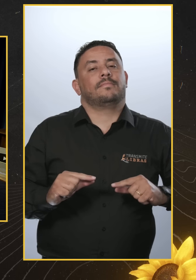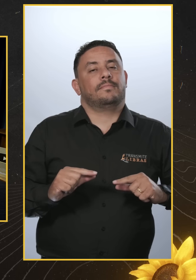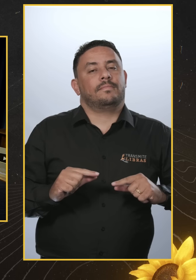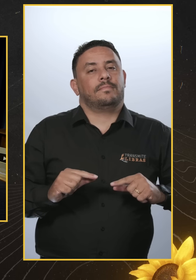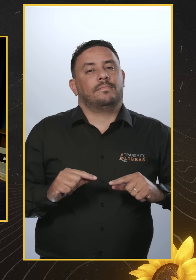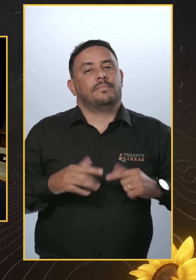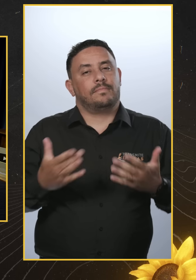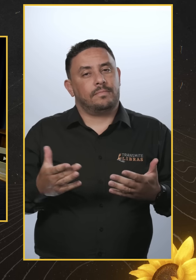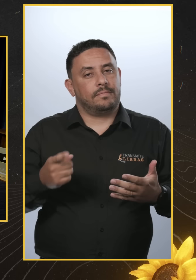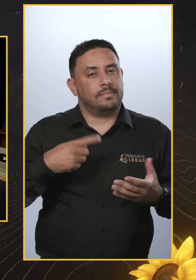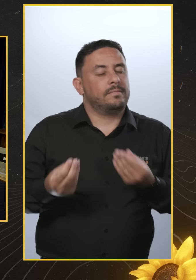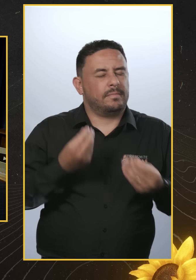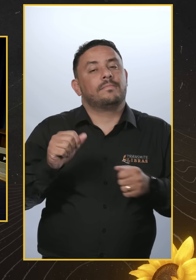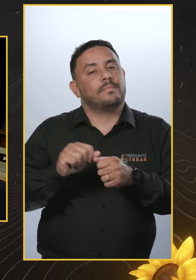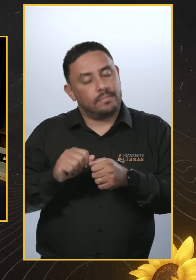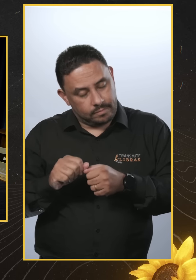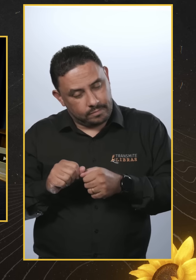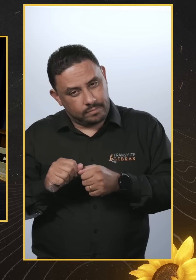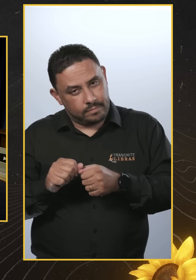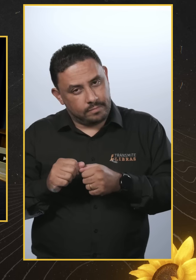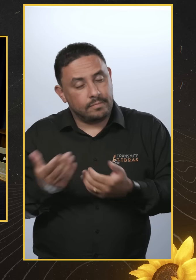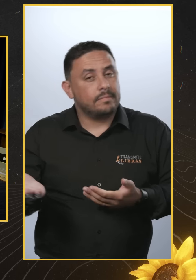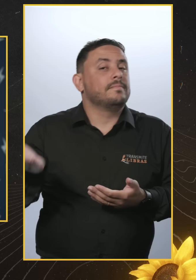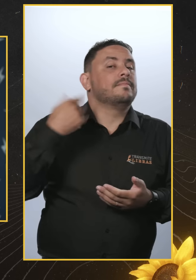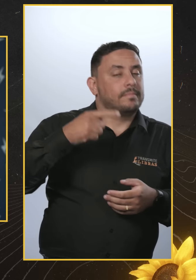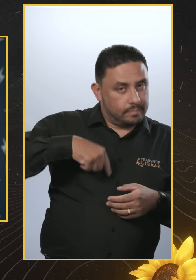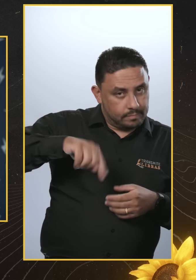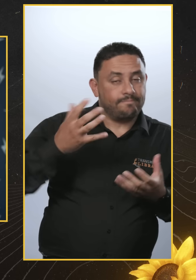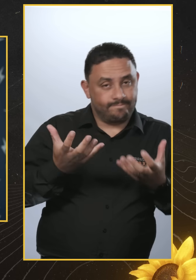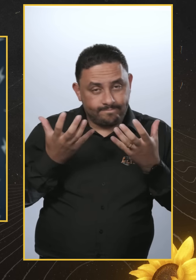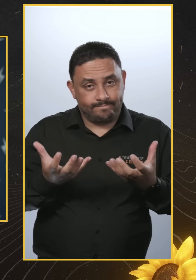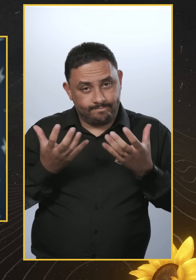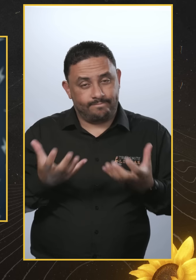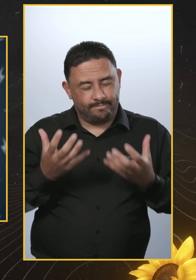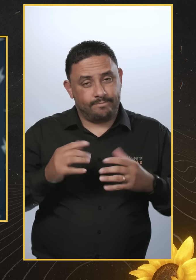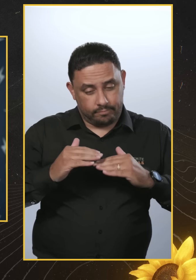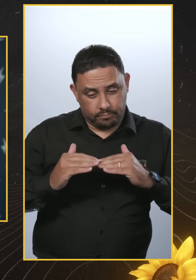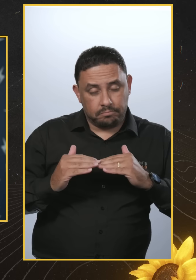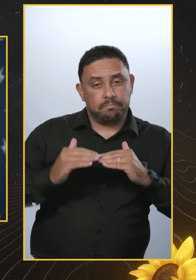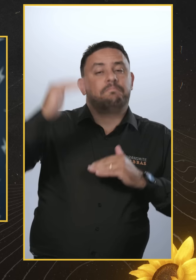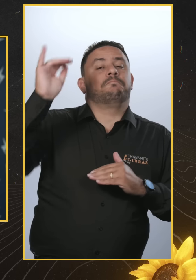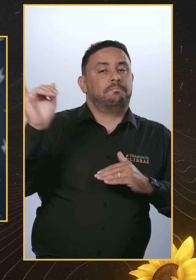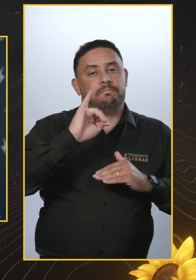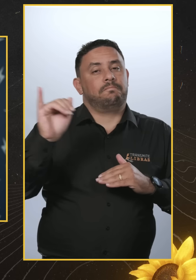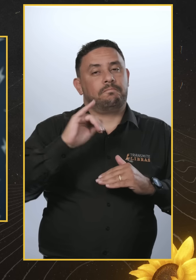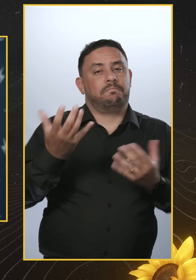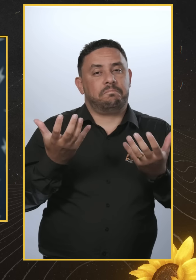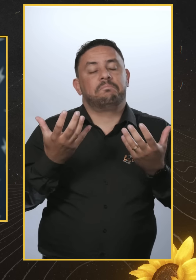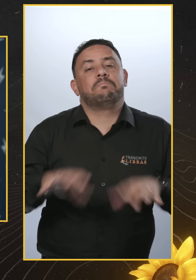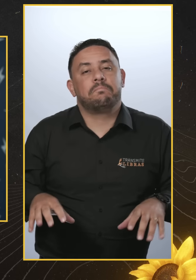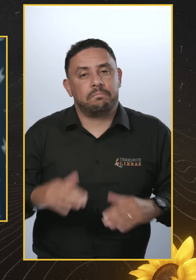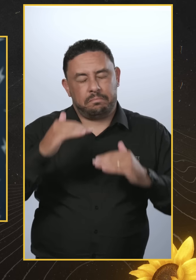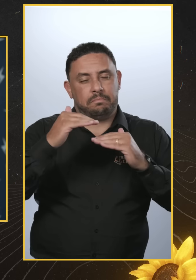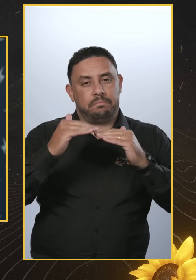é assim que funciona esse estilo Então vamos lá ele vai querer aumentar imposto o povo vai arriar vai